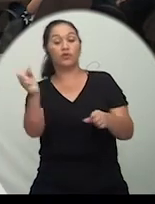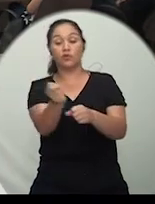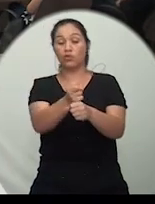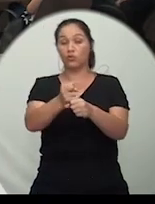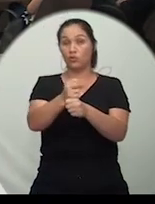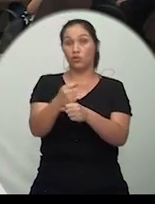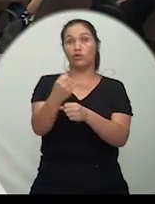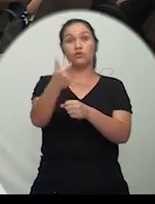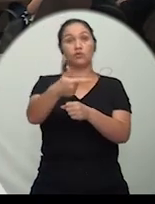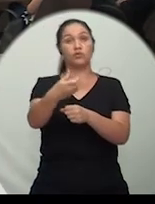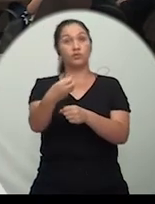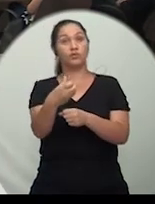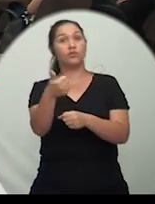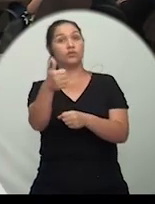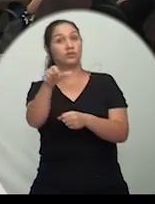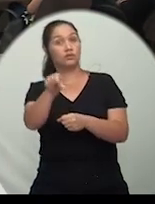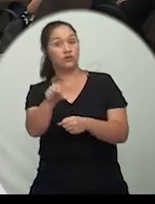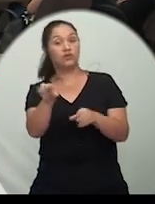2019-2020,